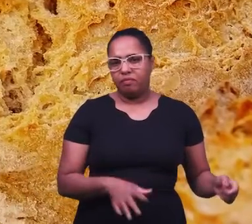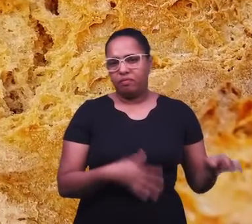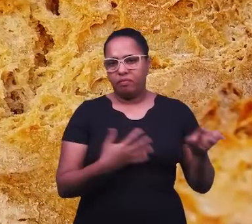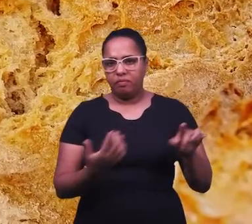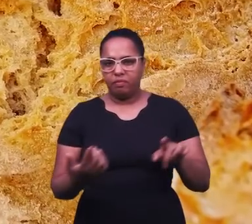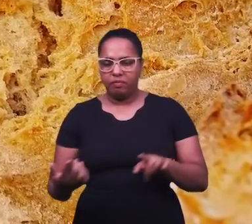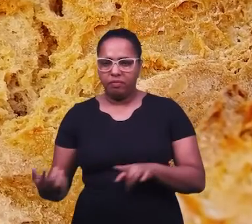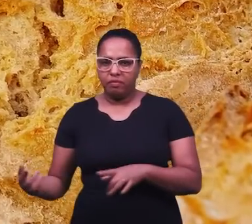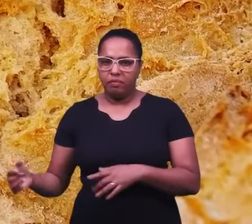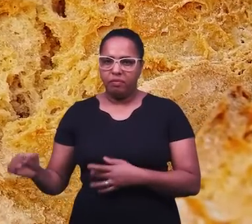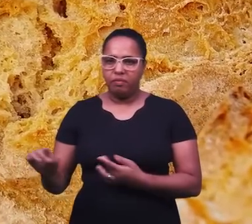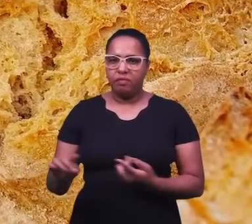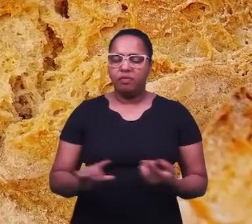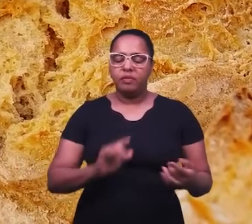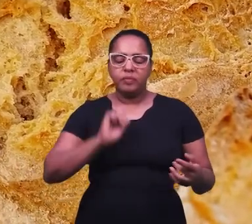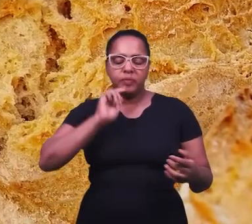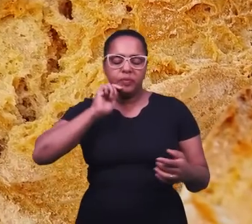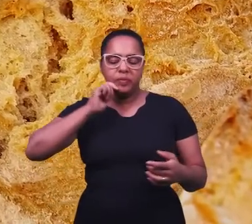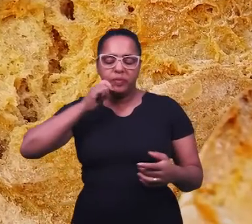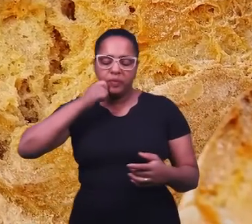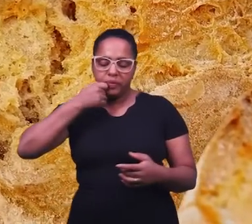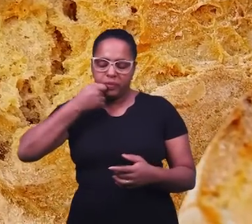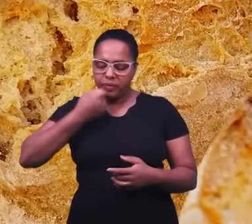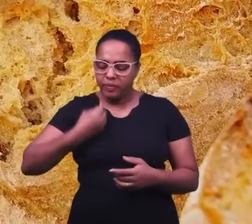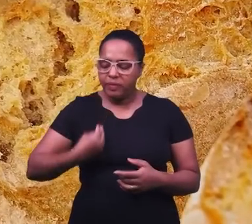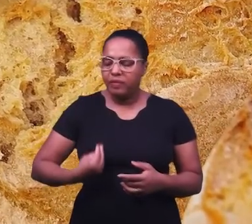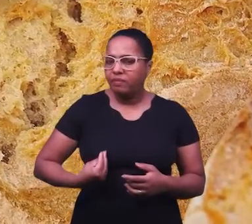Pão da vida,